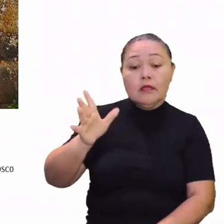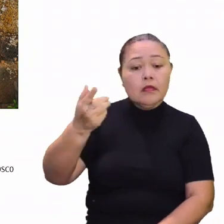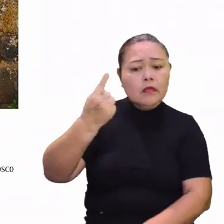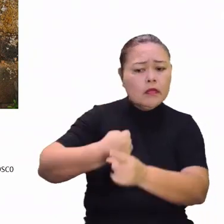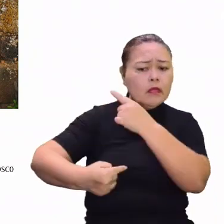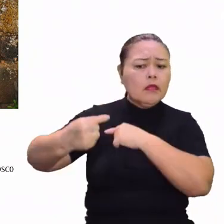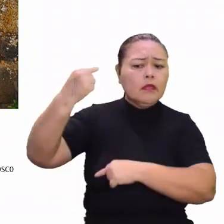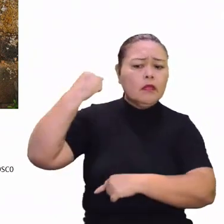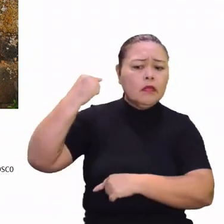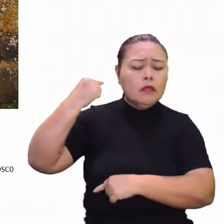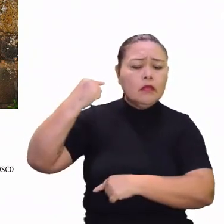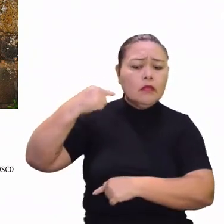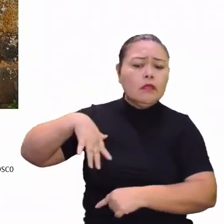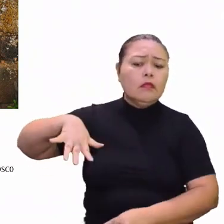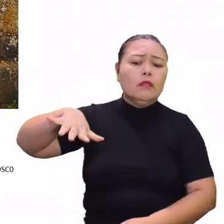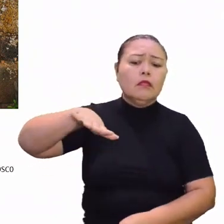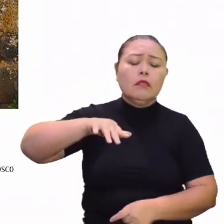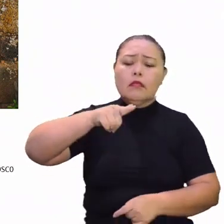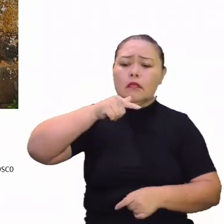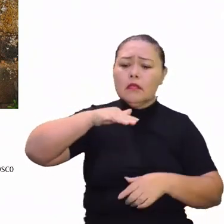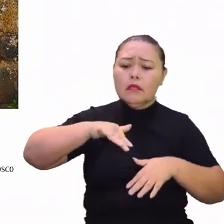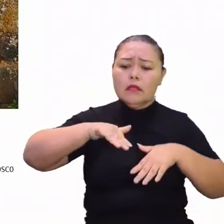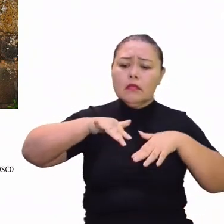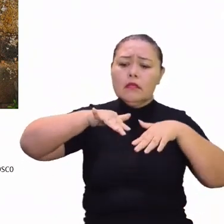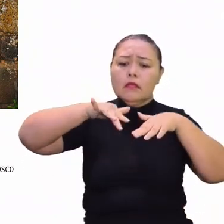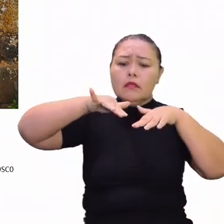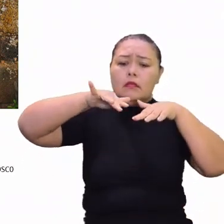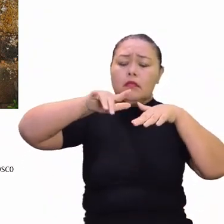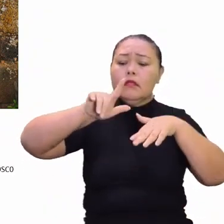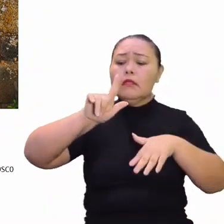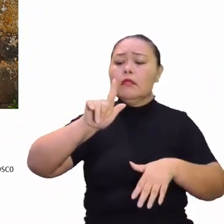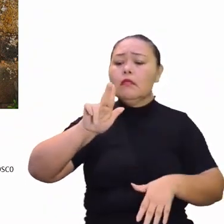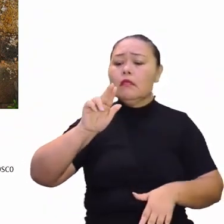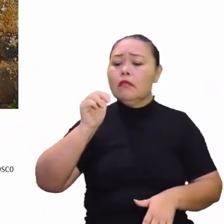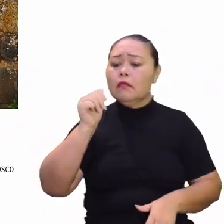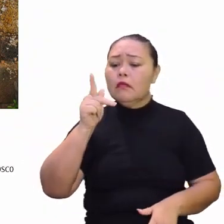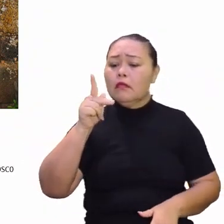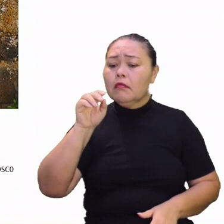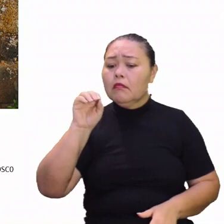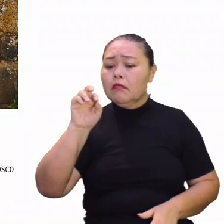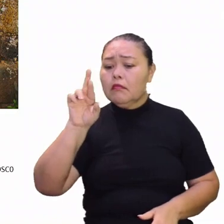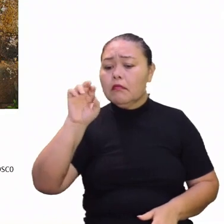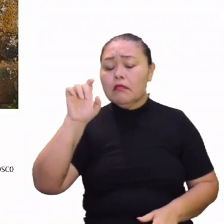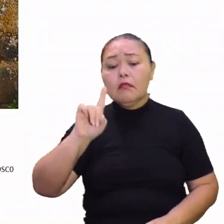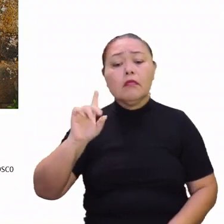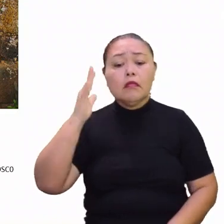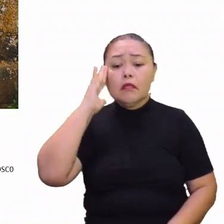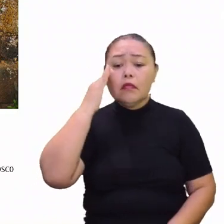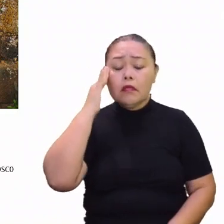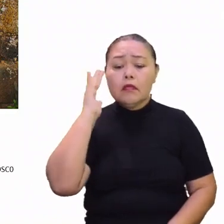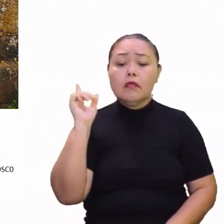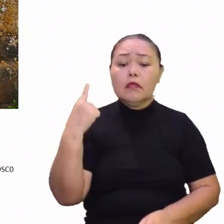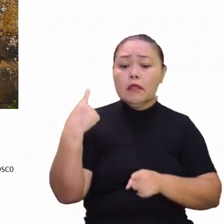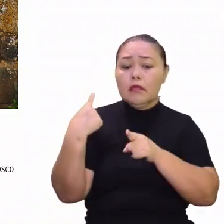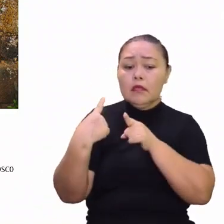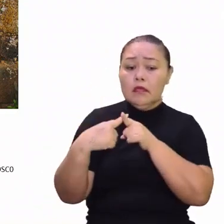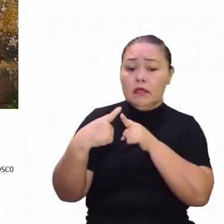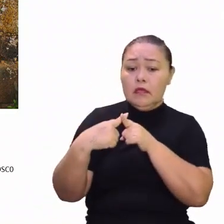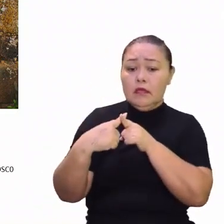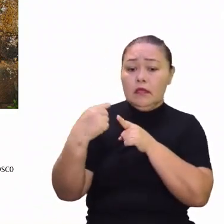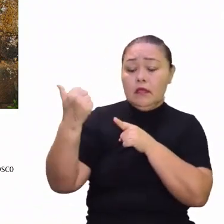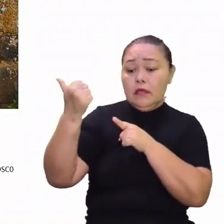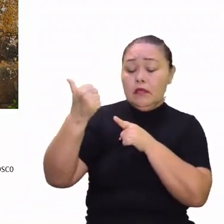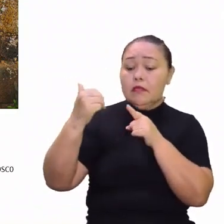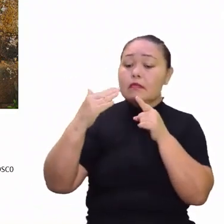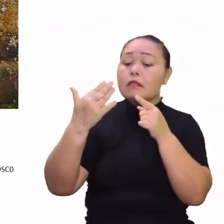lá atrás, as áreas inundadas, né, do rio Guaporé. Aí a gente entende, compreende por que o